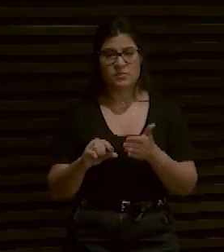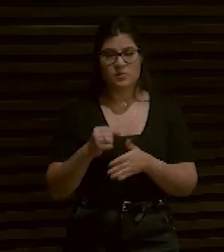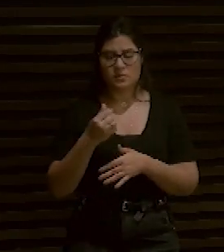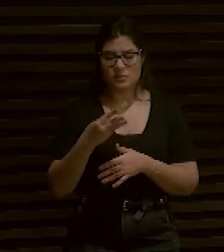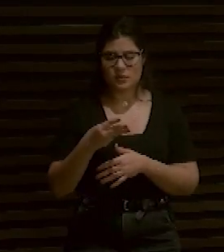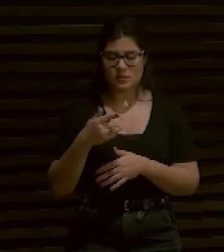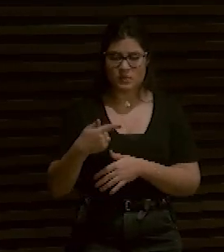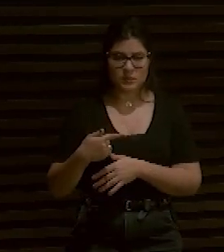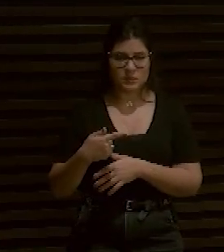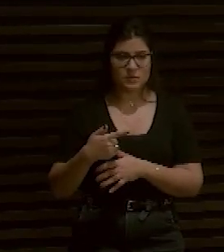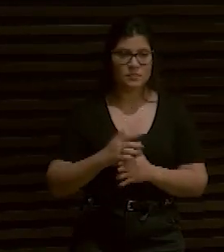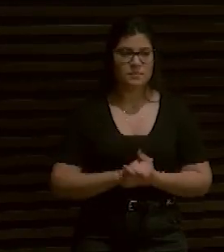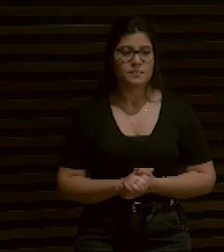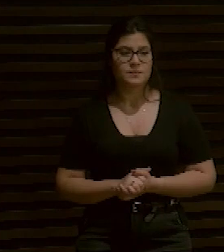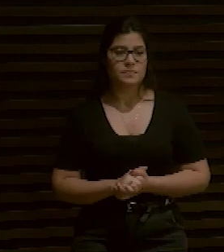37.